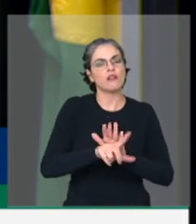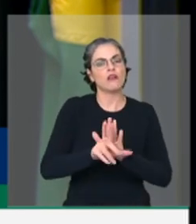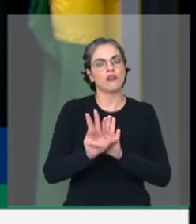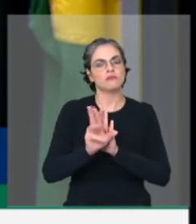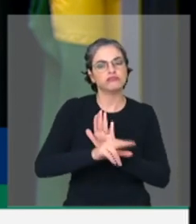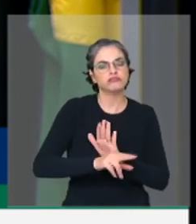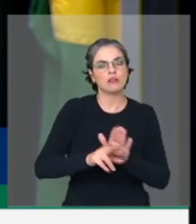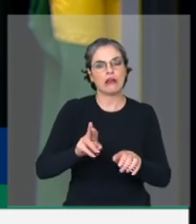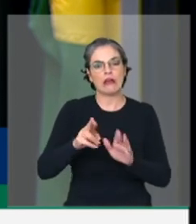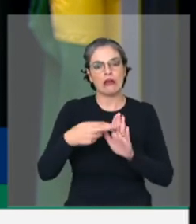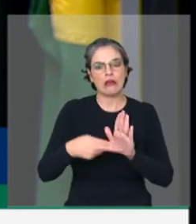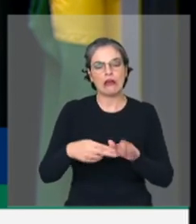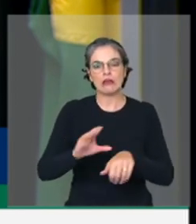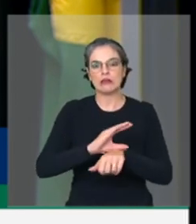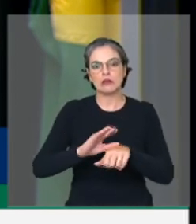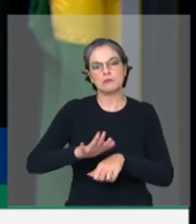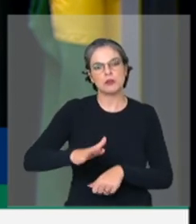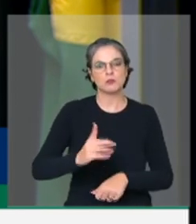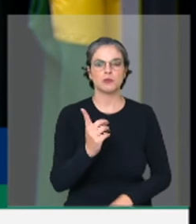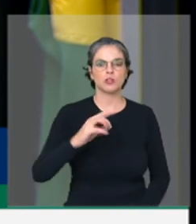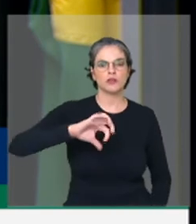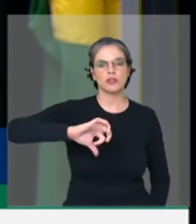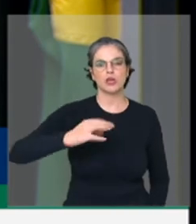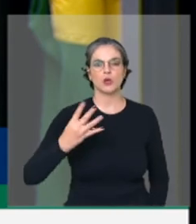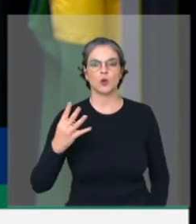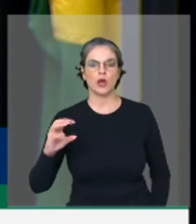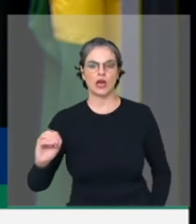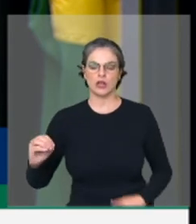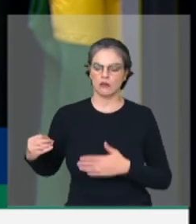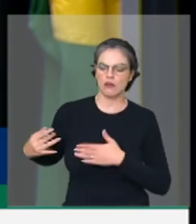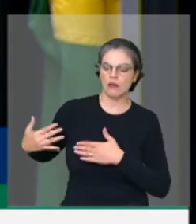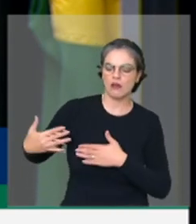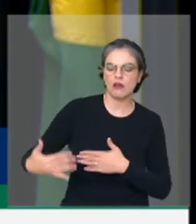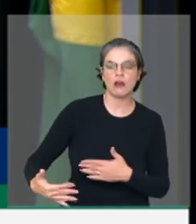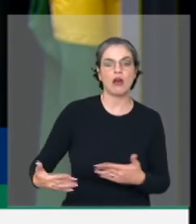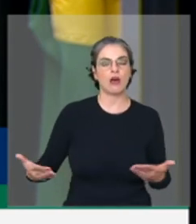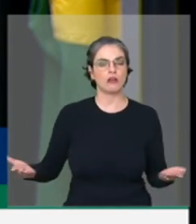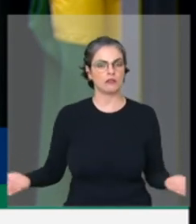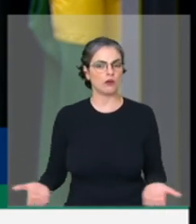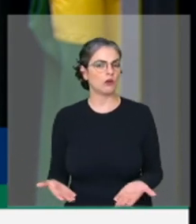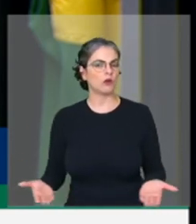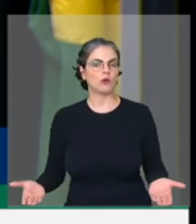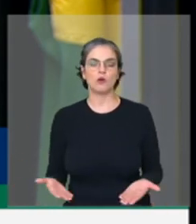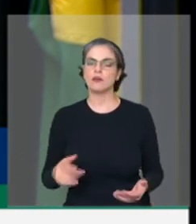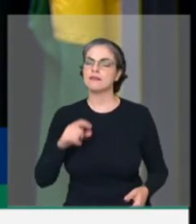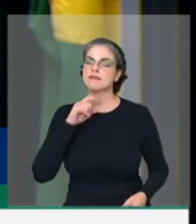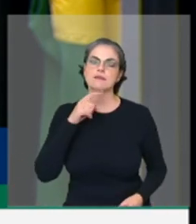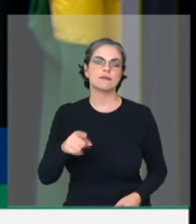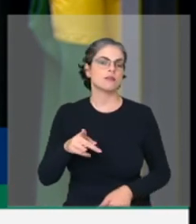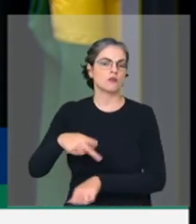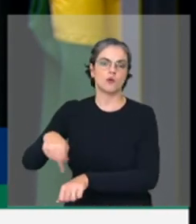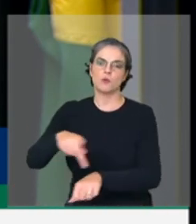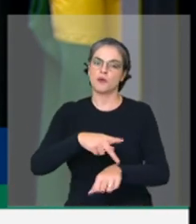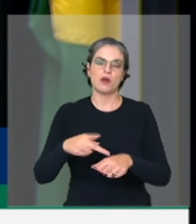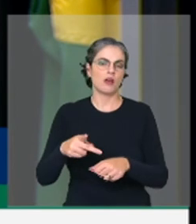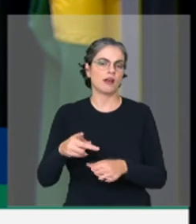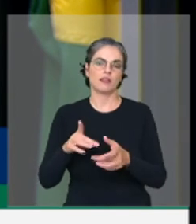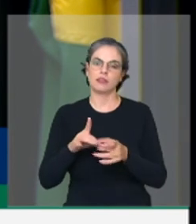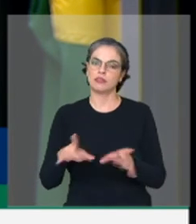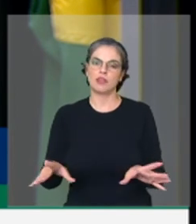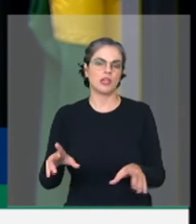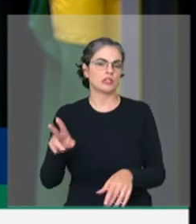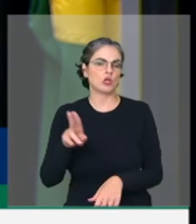de meados da década de 40, não há Estado democrático de direito que permita a utilização de seus próprios